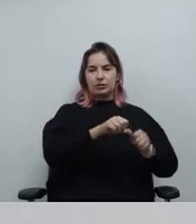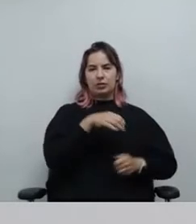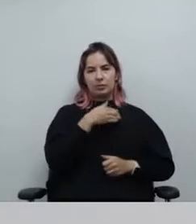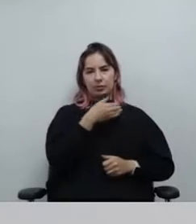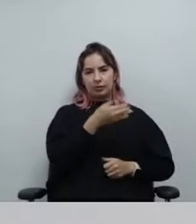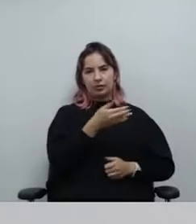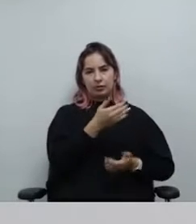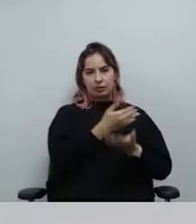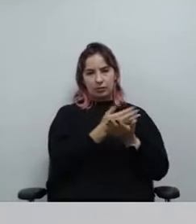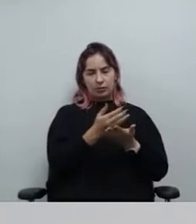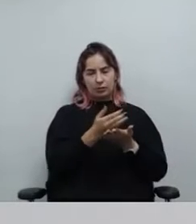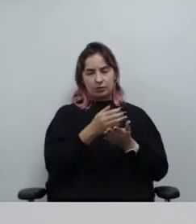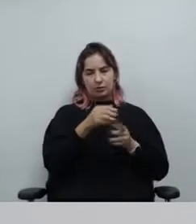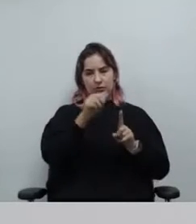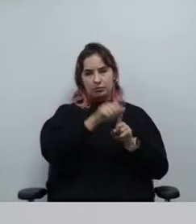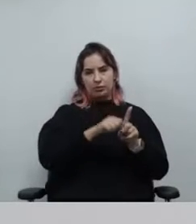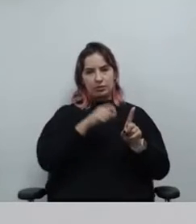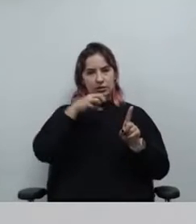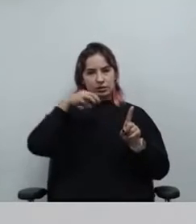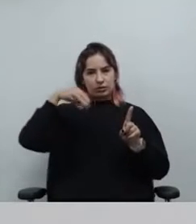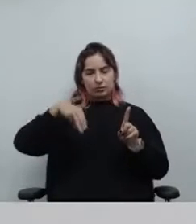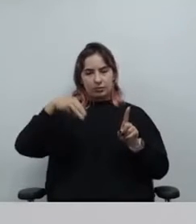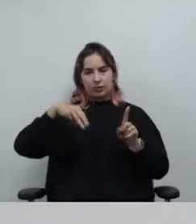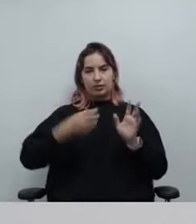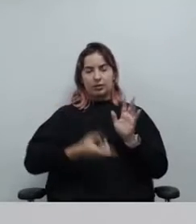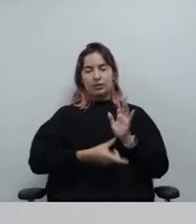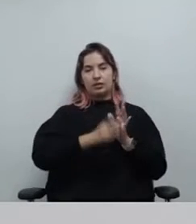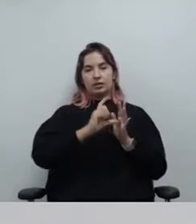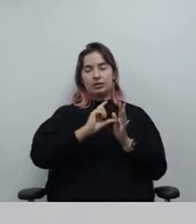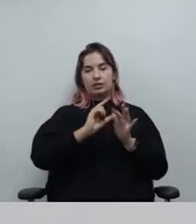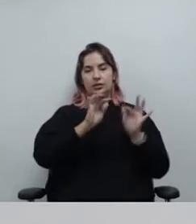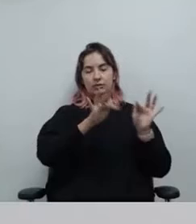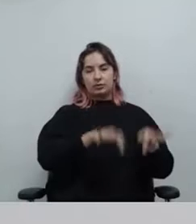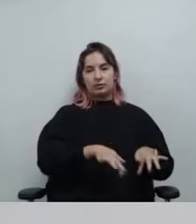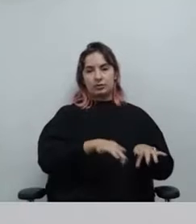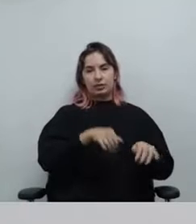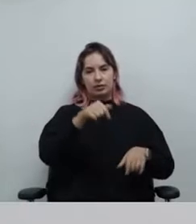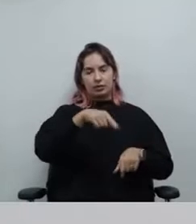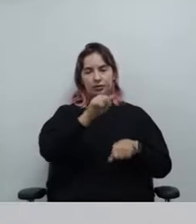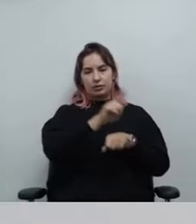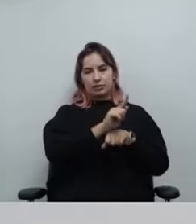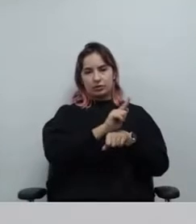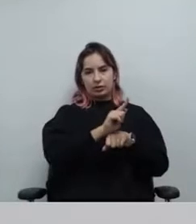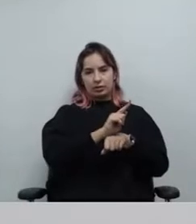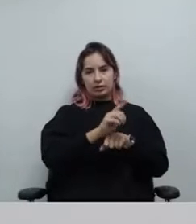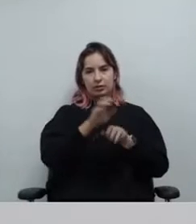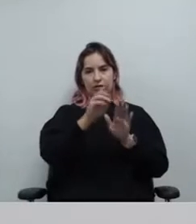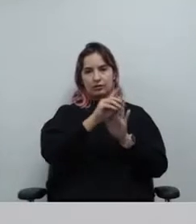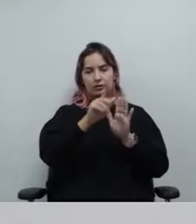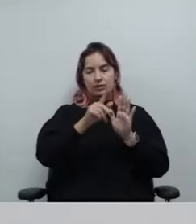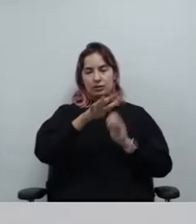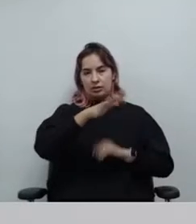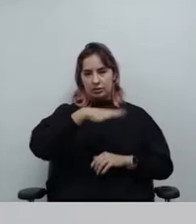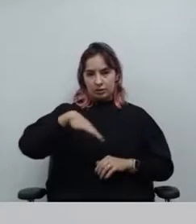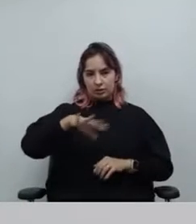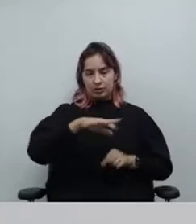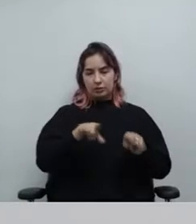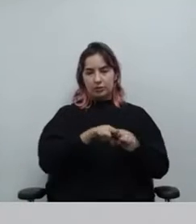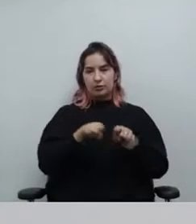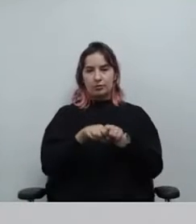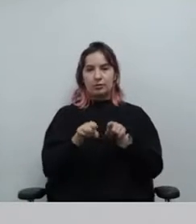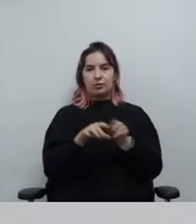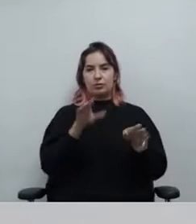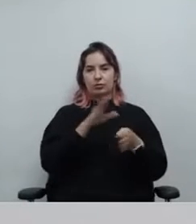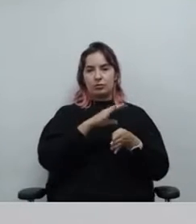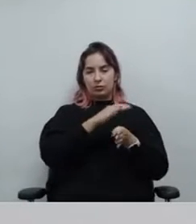para o início do mês de maio, ainda antes do final dessa gestão da Defensoria Geral e do Conselho